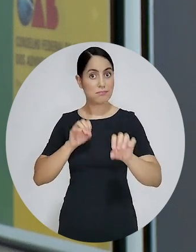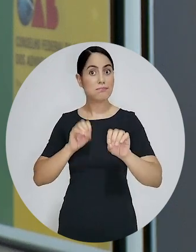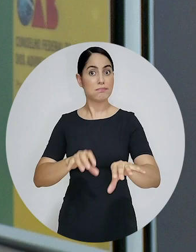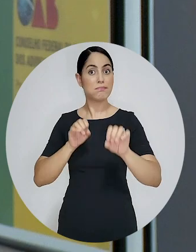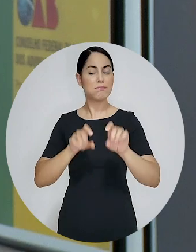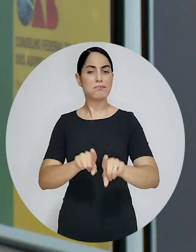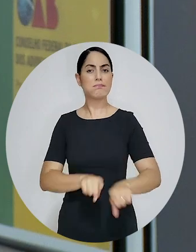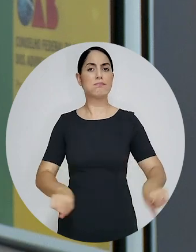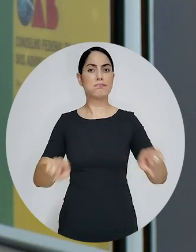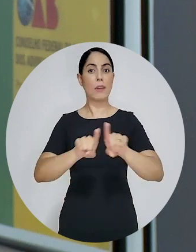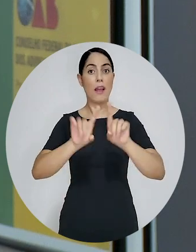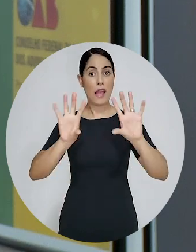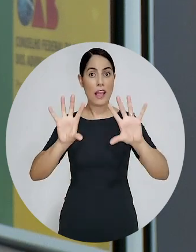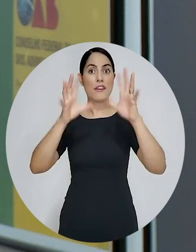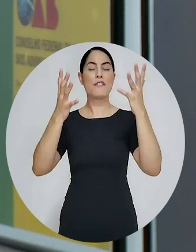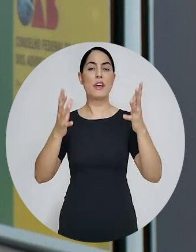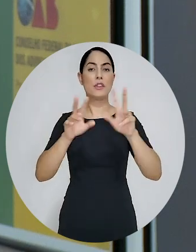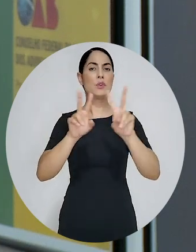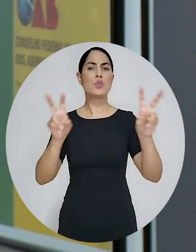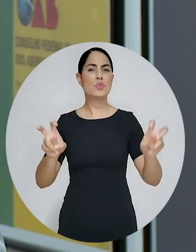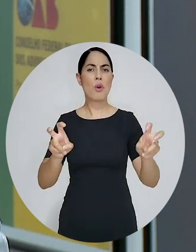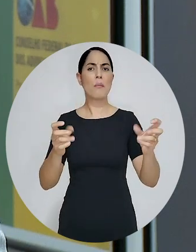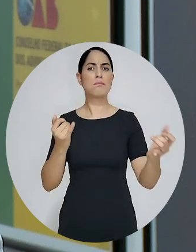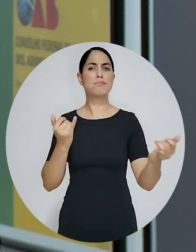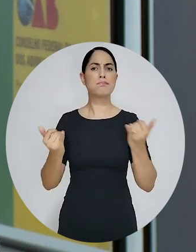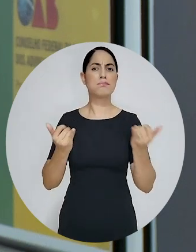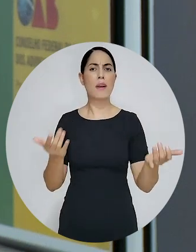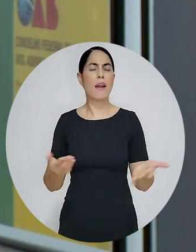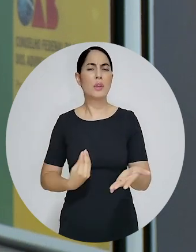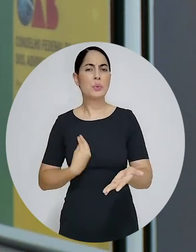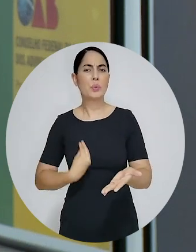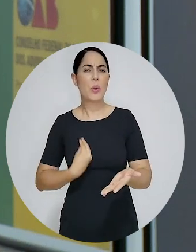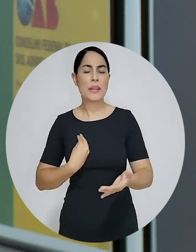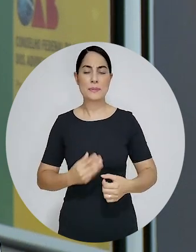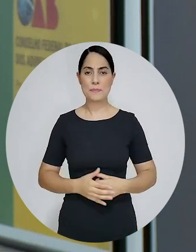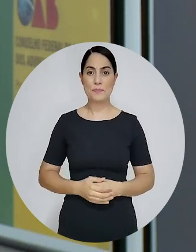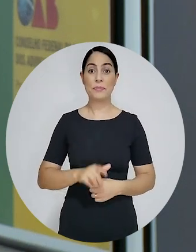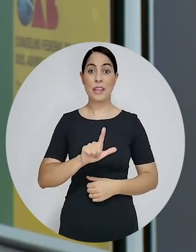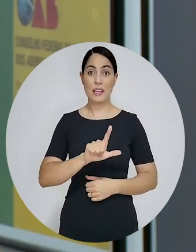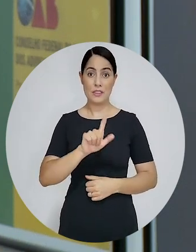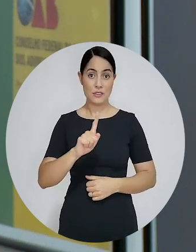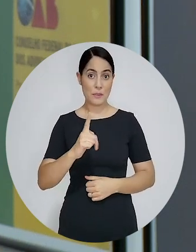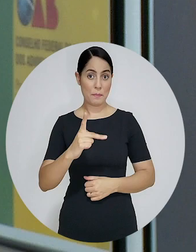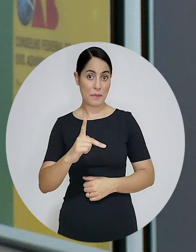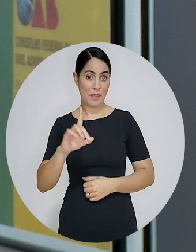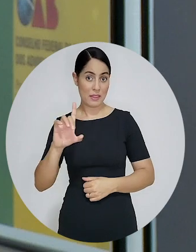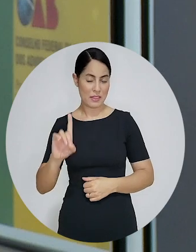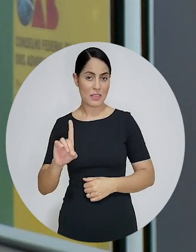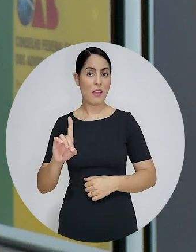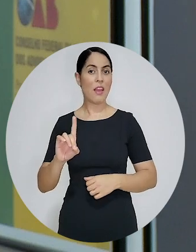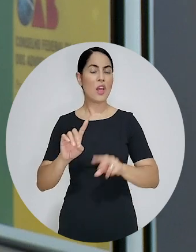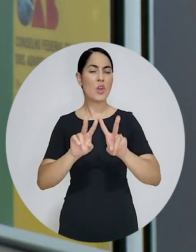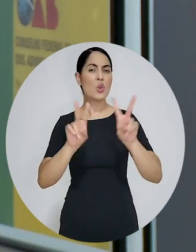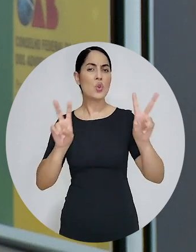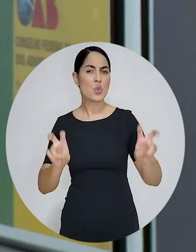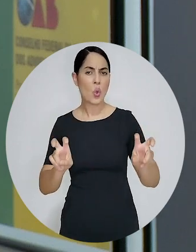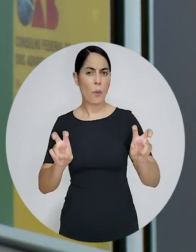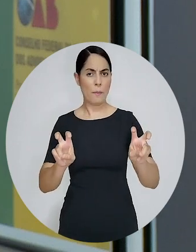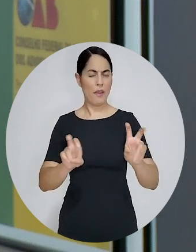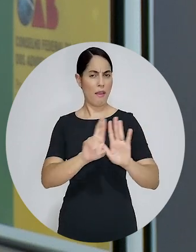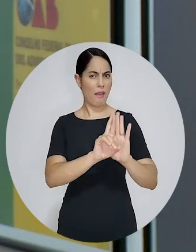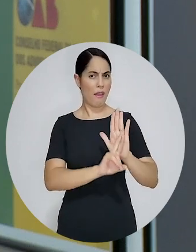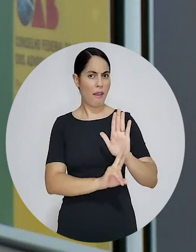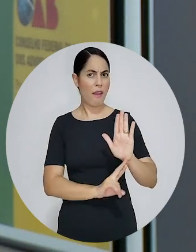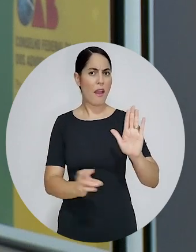os desafios na proteção de dados pessoais. A intenção do evento foi abordar os principais aspectos da Lei Geral de Proteção de